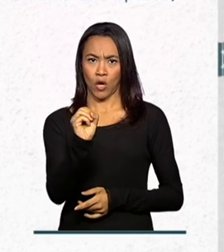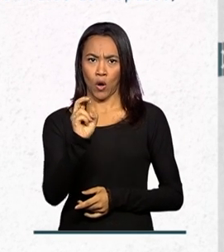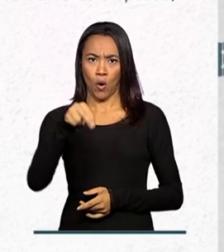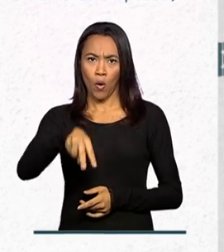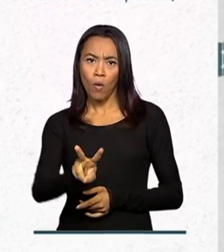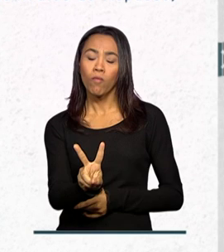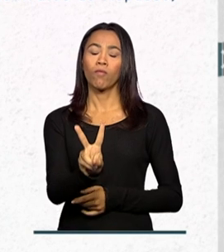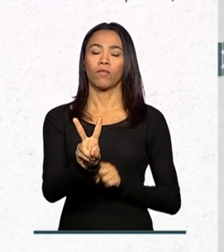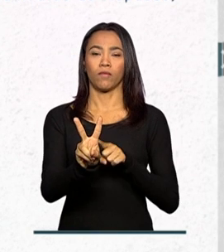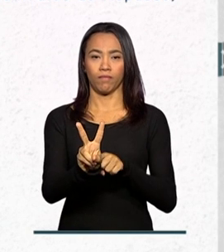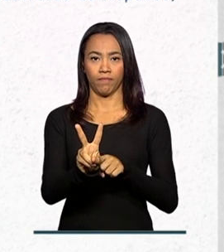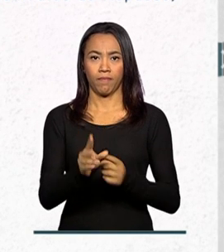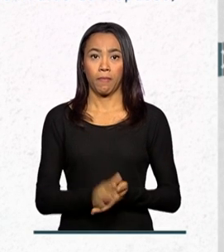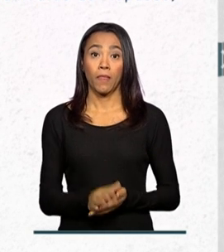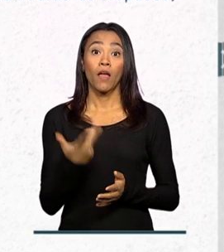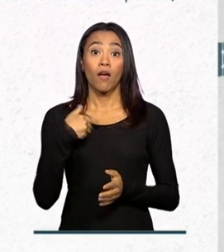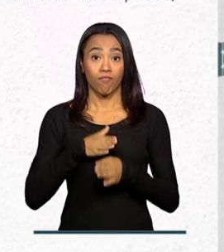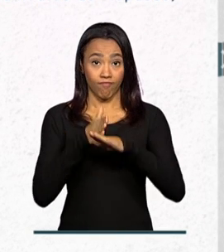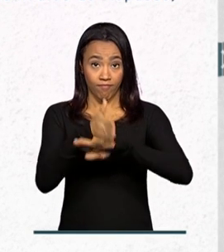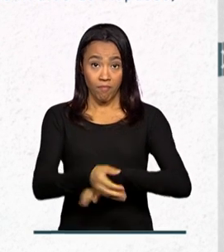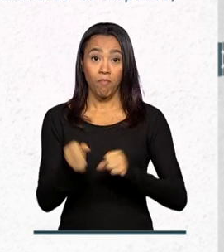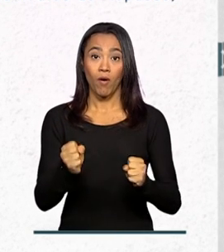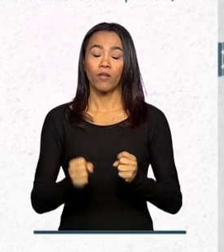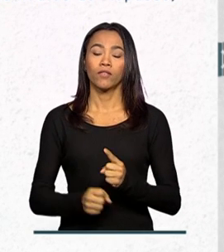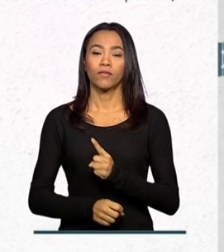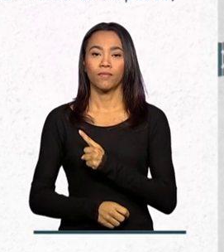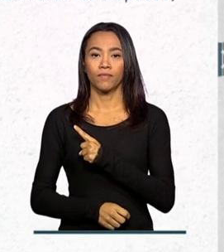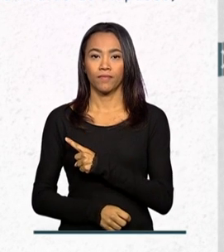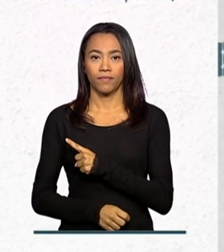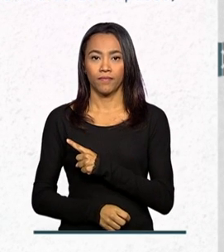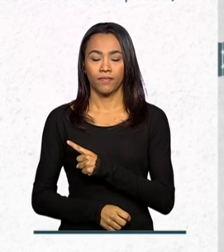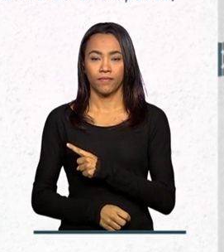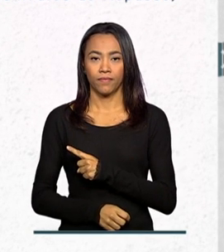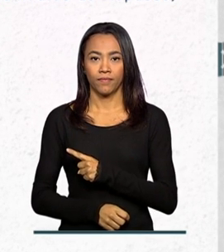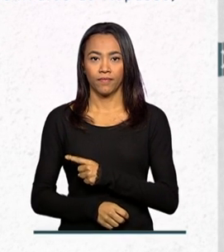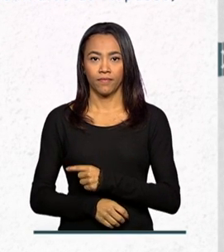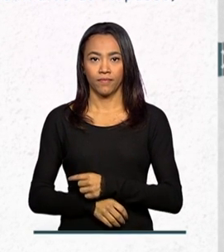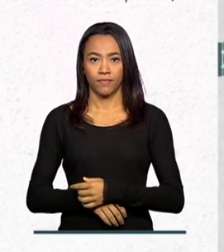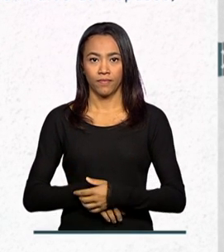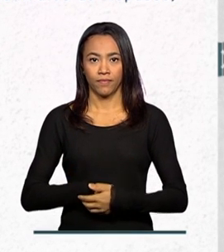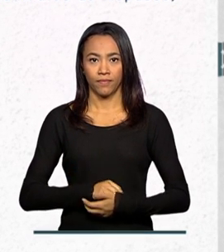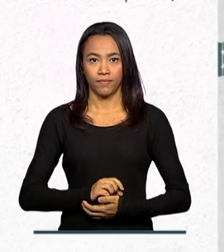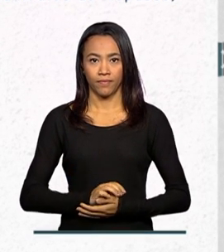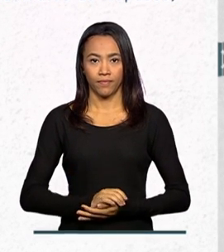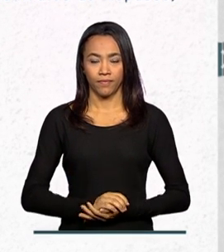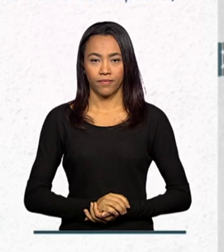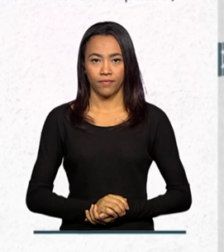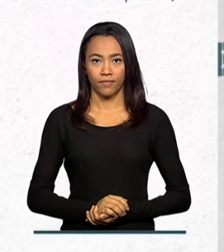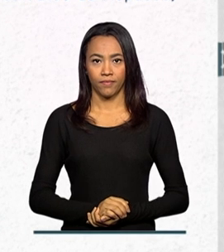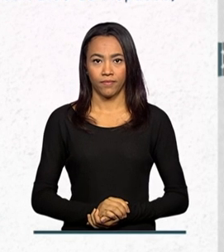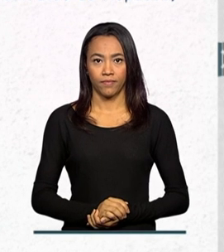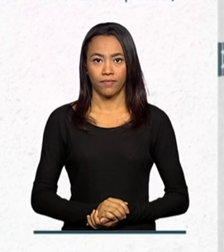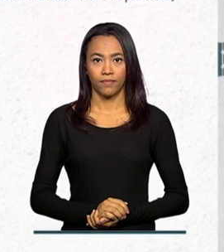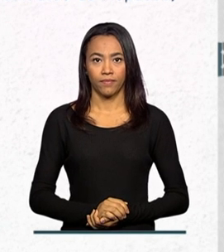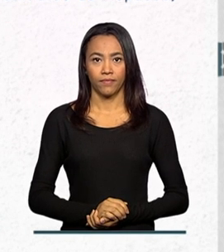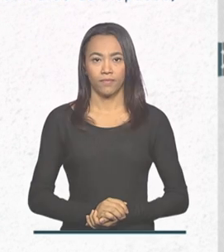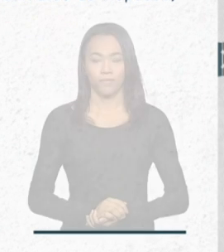Repasse, SICONVE. O endereço é convênios.gov.br.